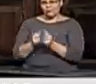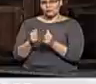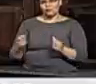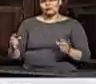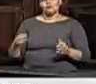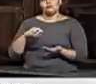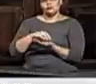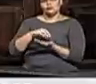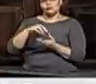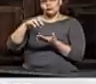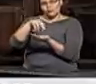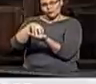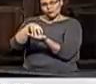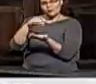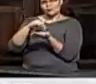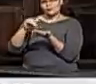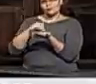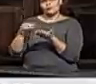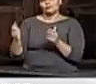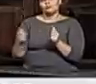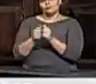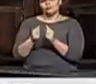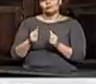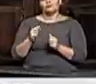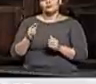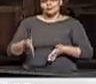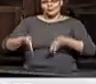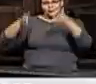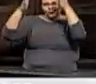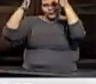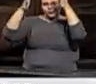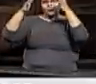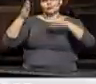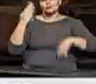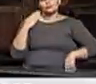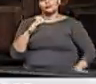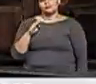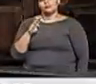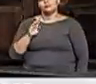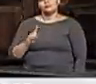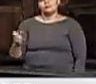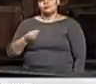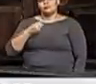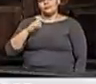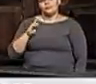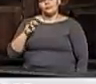Sambódromo. Nós perdemos 4 meses discutindo isso.